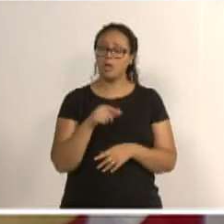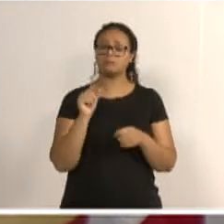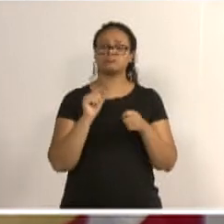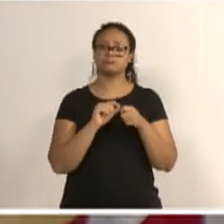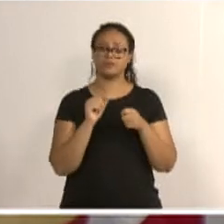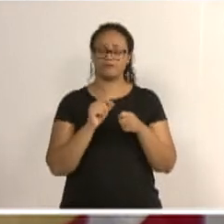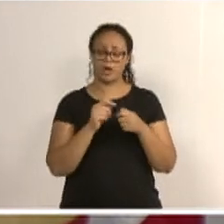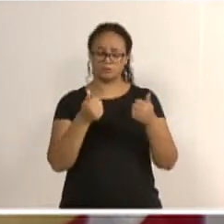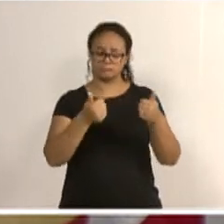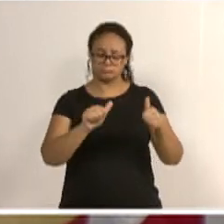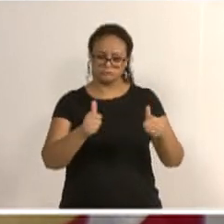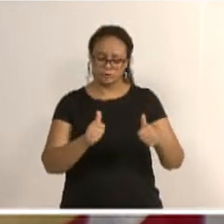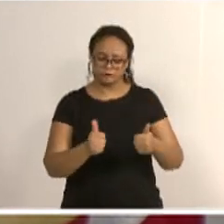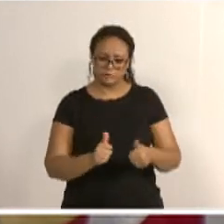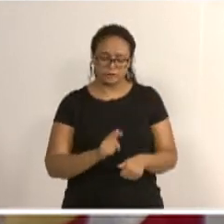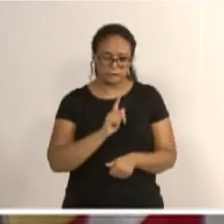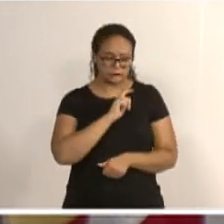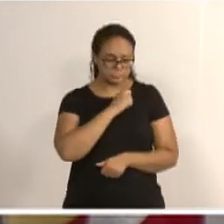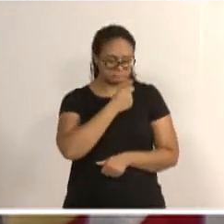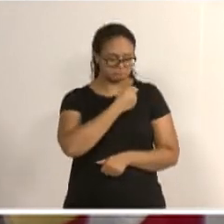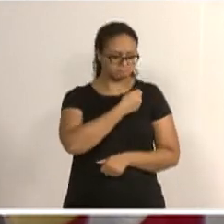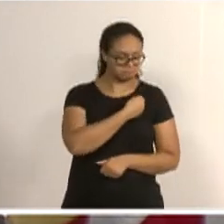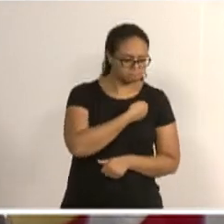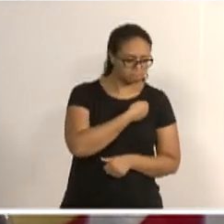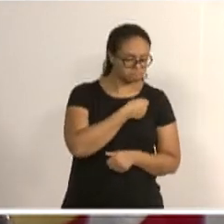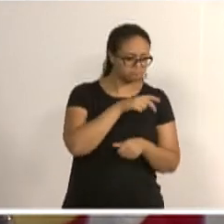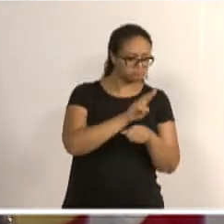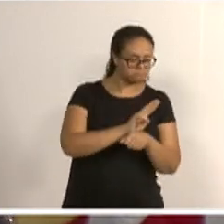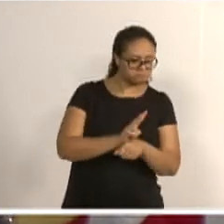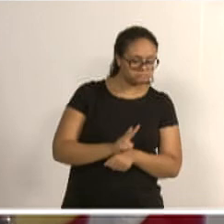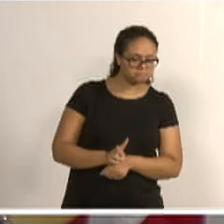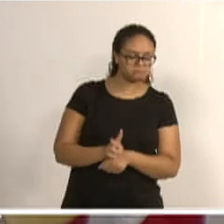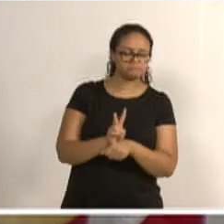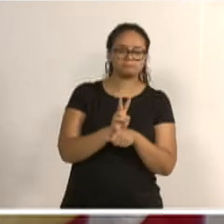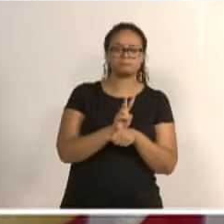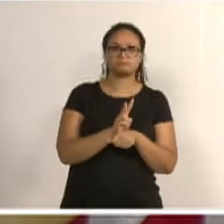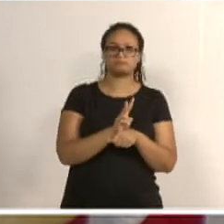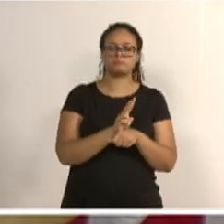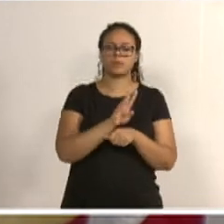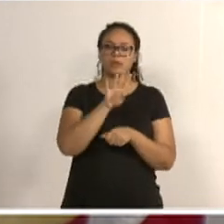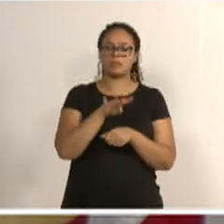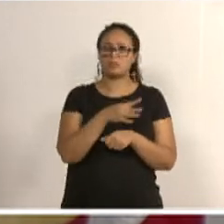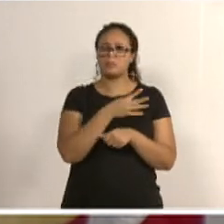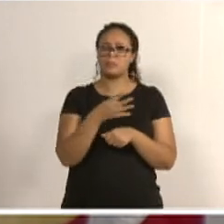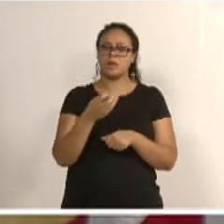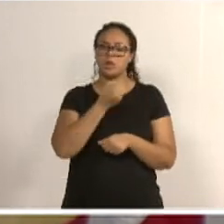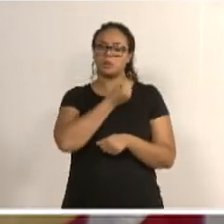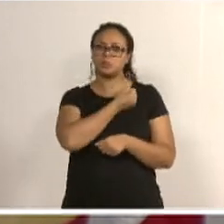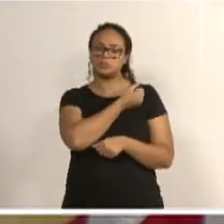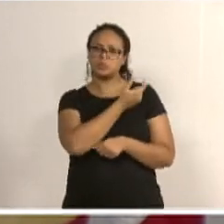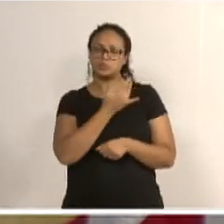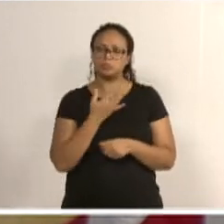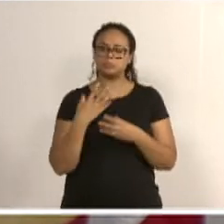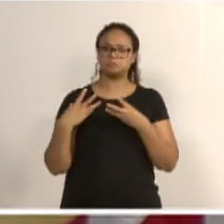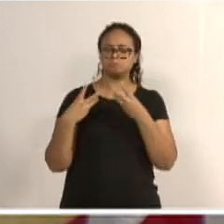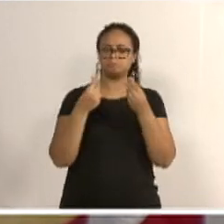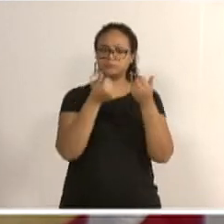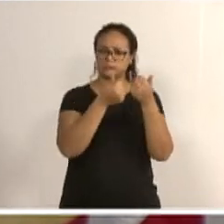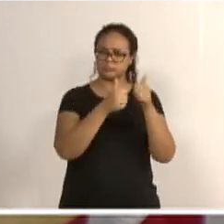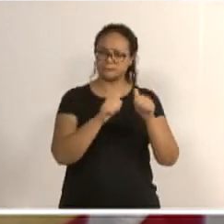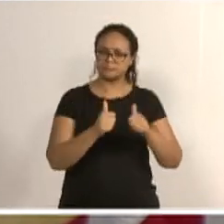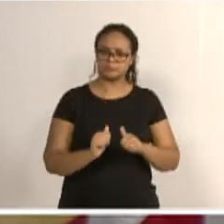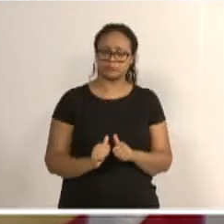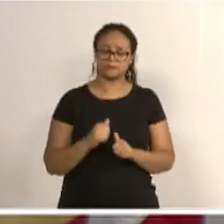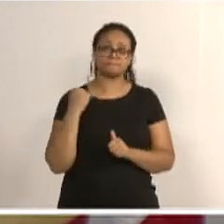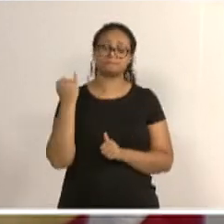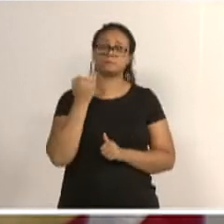conferência, é quem faz a averiguação dessas tabelas, que muitas delas foram apresentadas aqui. E é muito importante que as pessoas